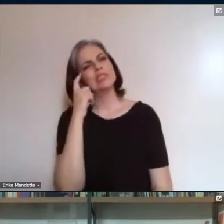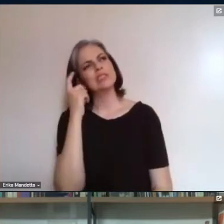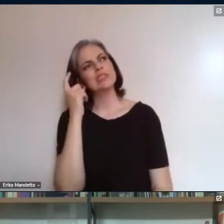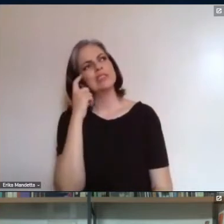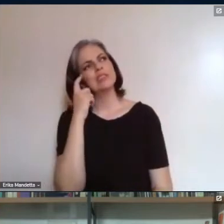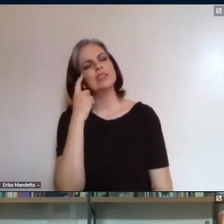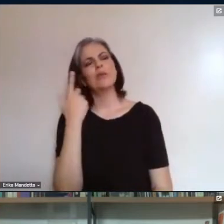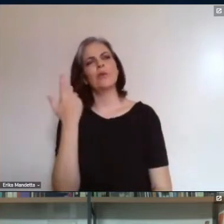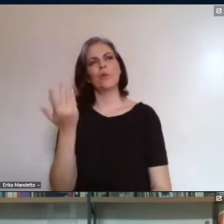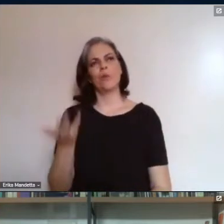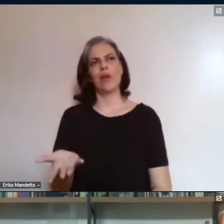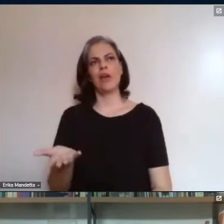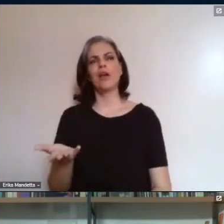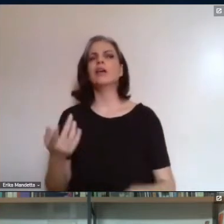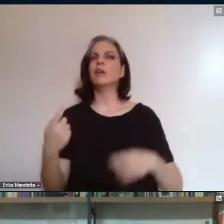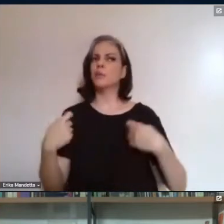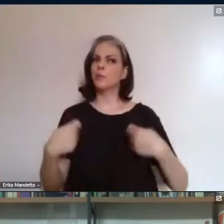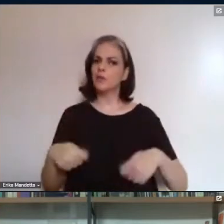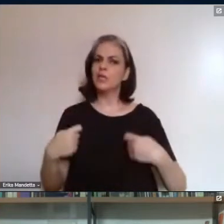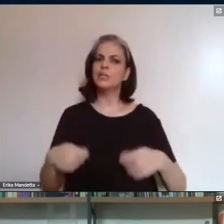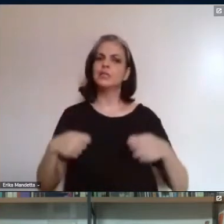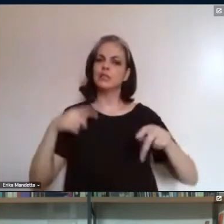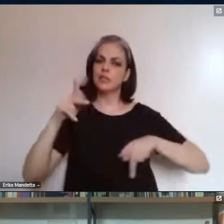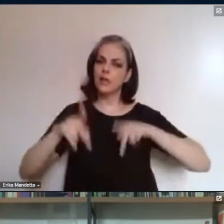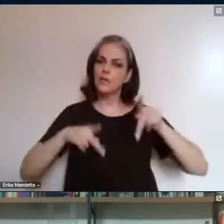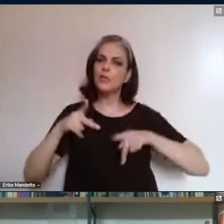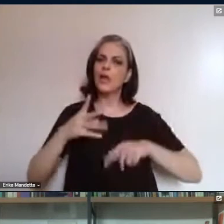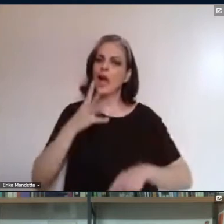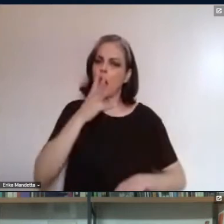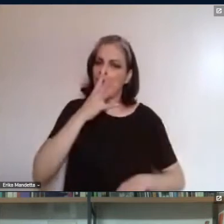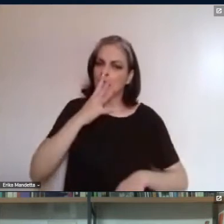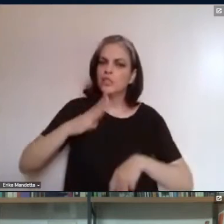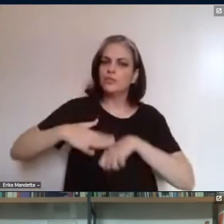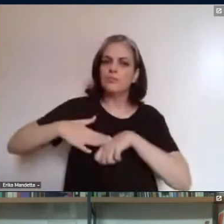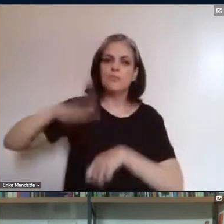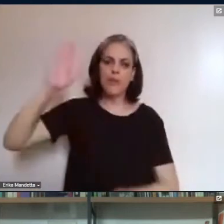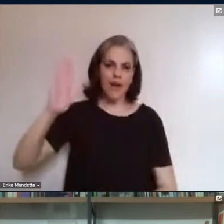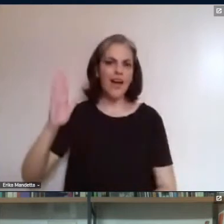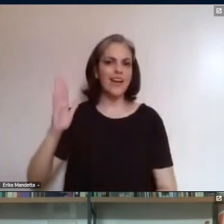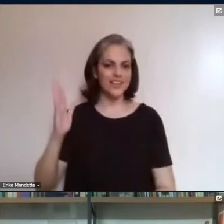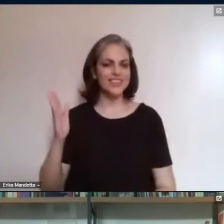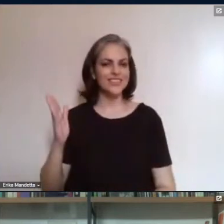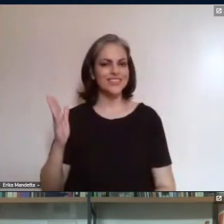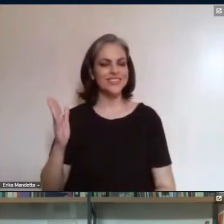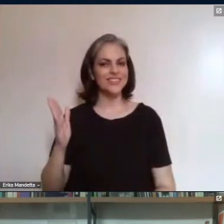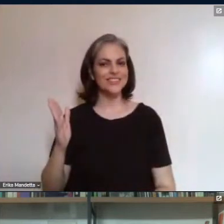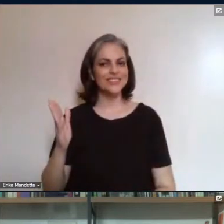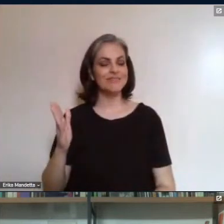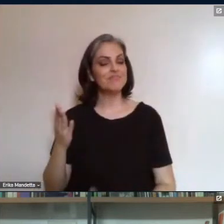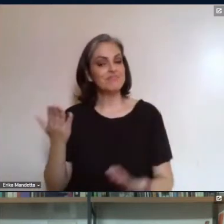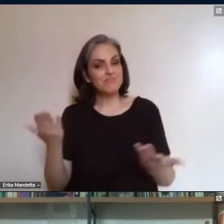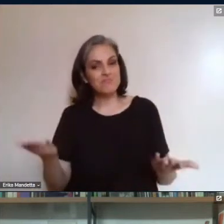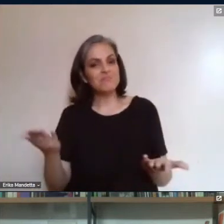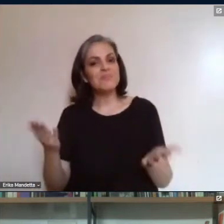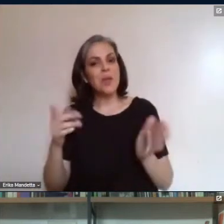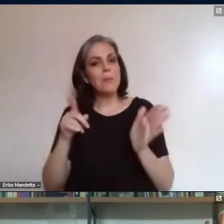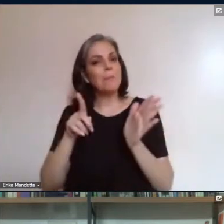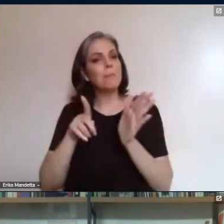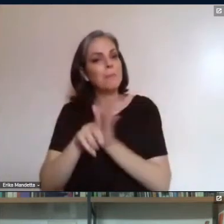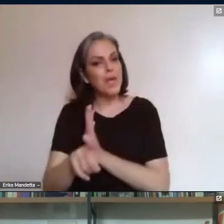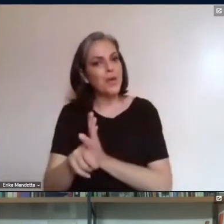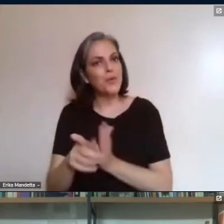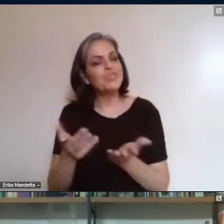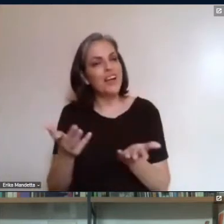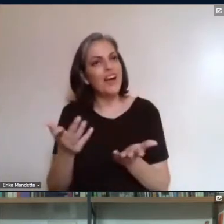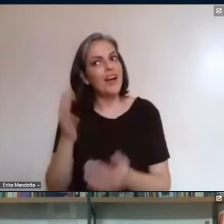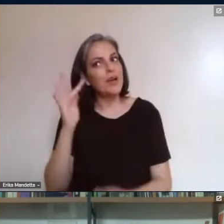potencializar, as pessoas deveriam assistir mais, então, essa é uma pergunta que fica, como desdobramento